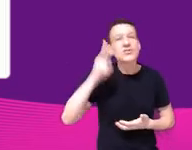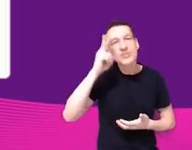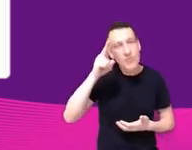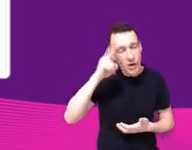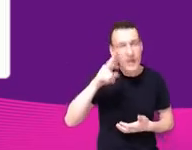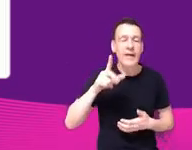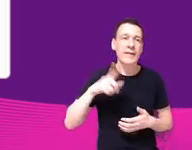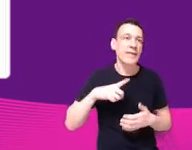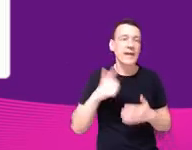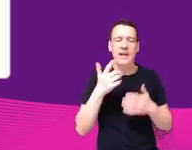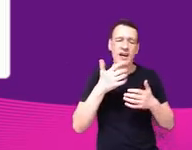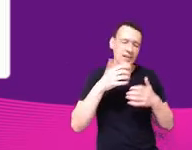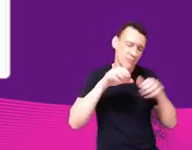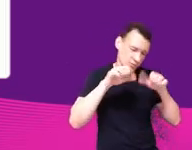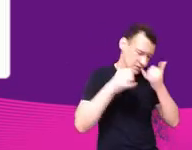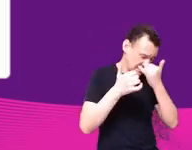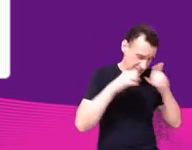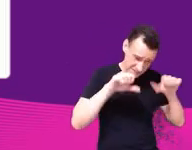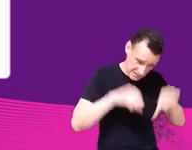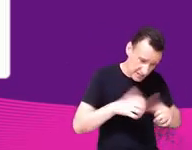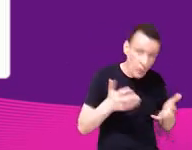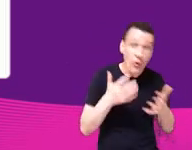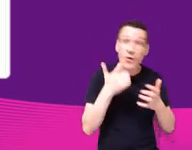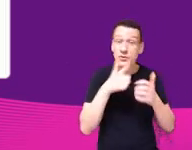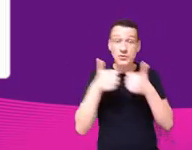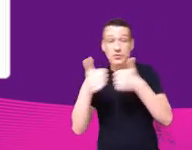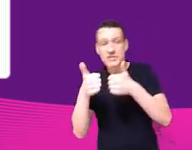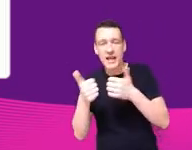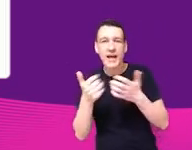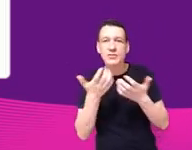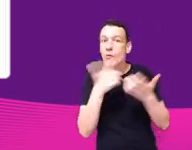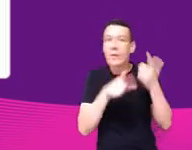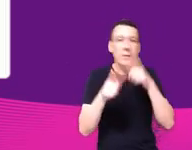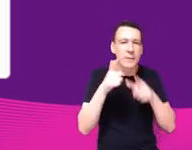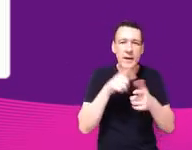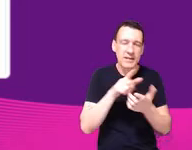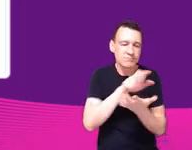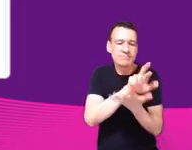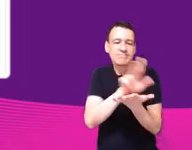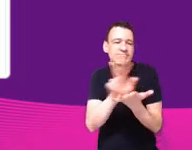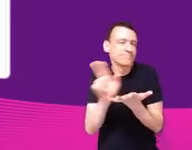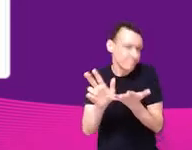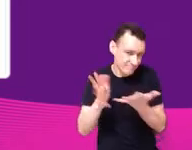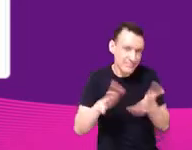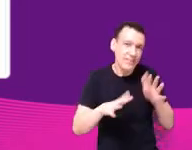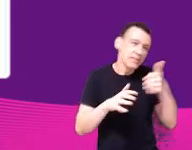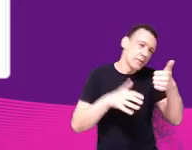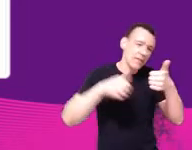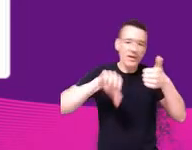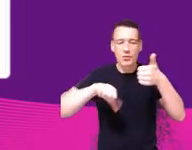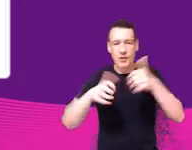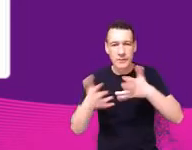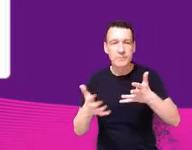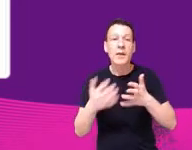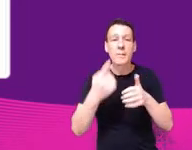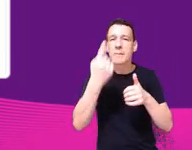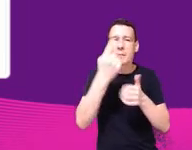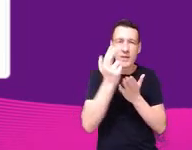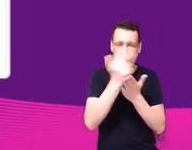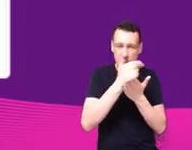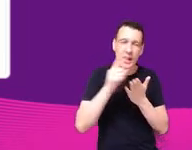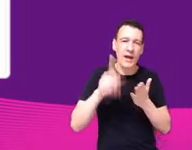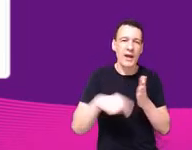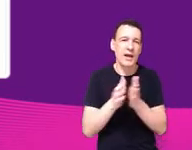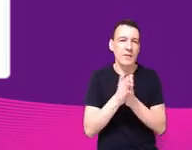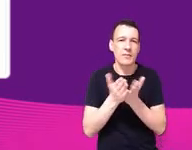e grandes conquistas, né? Essa primeira pintura, ela retrata uma passagem bíblica em que São Cosme e